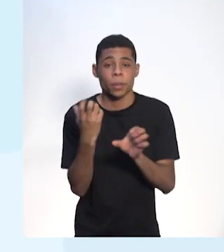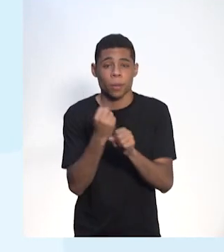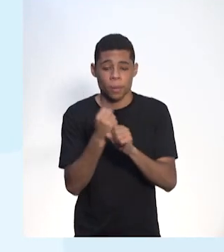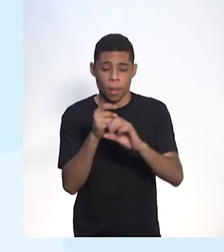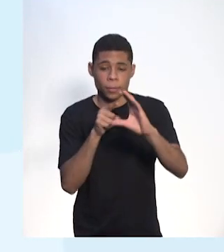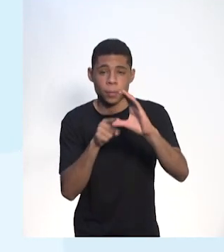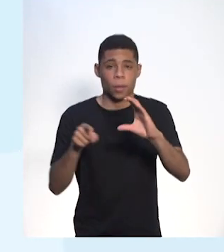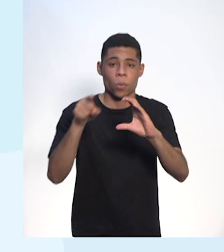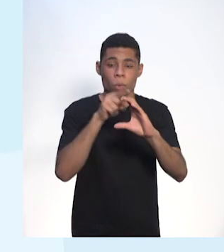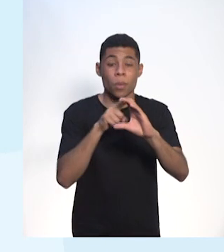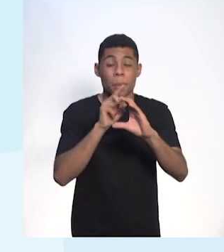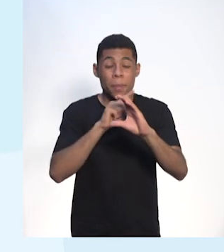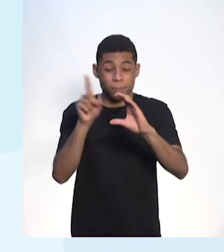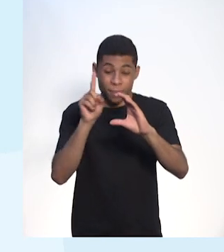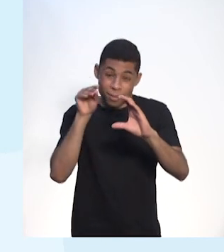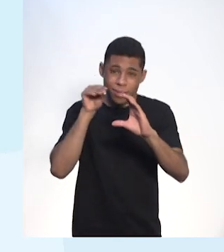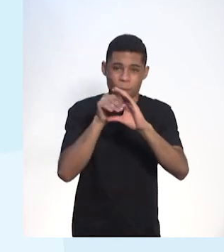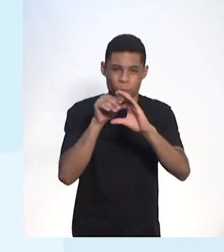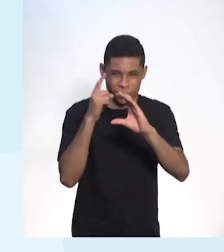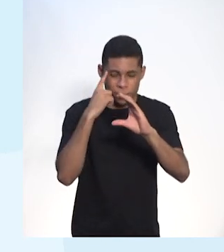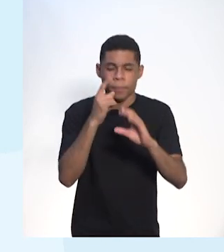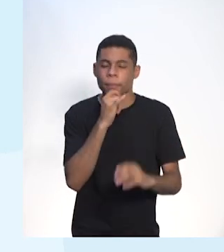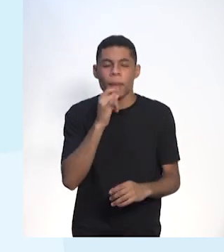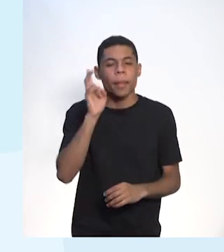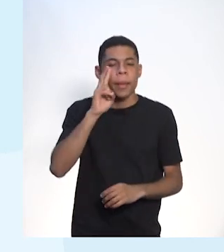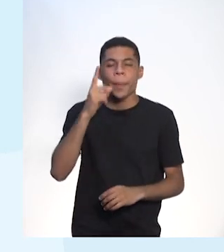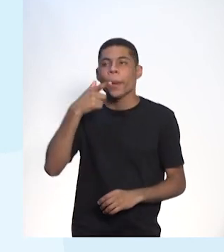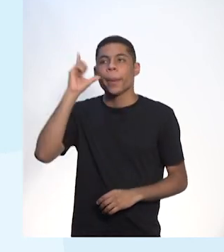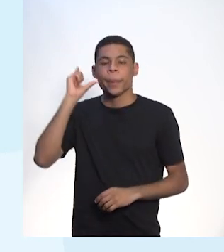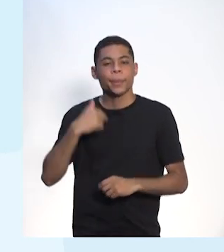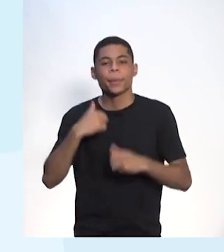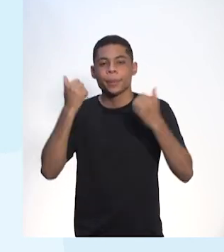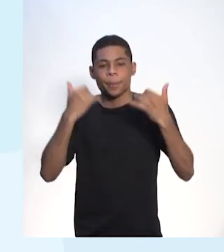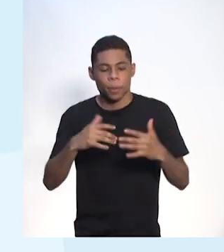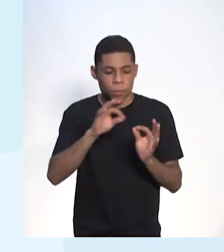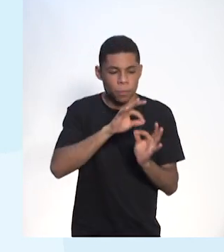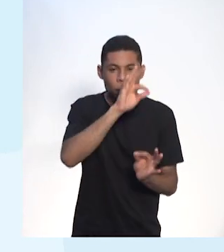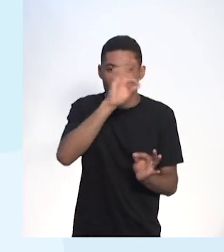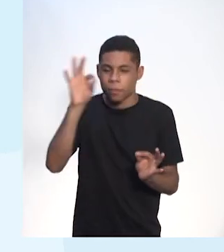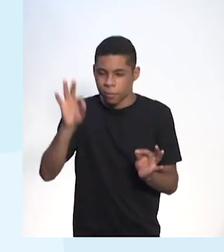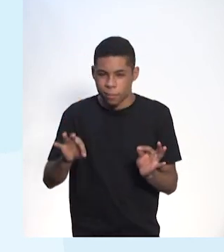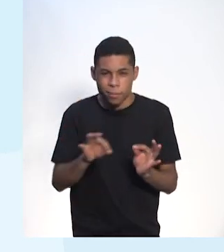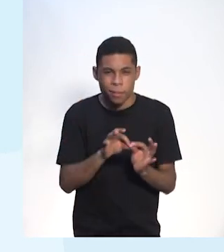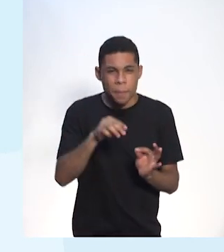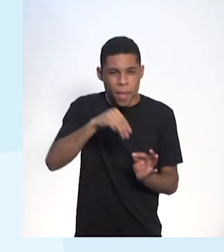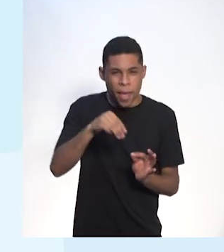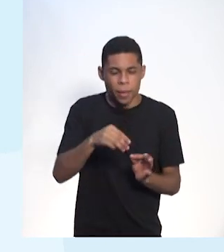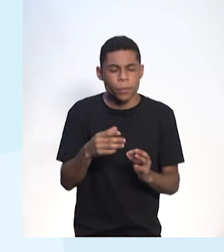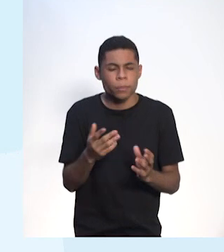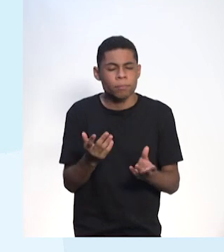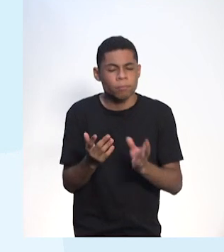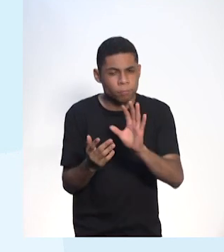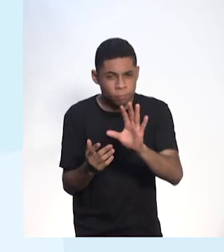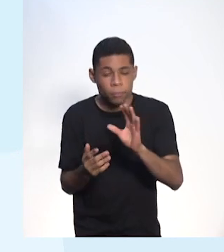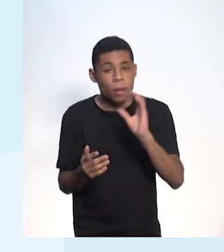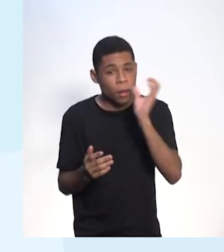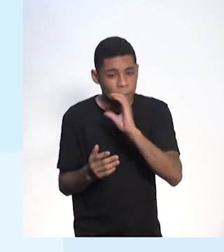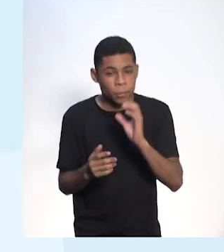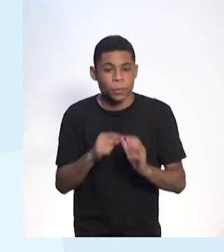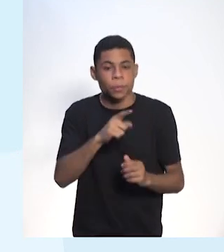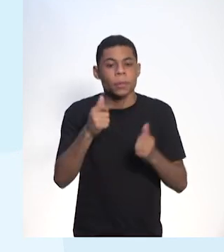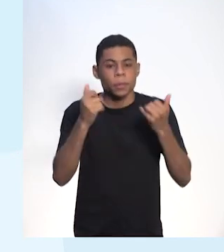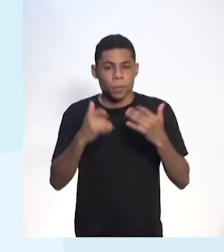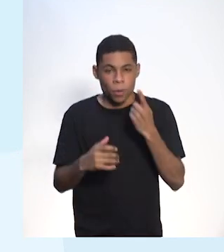círculo, a parte interna. Lembra que ontem a gente falou sobre o metro quadrado e tudo mais? Gente, encaixar